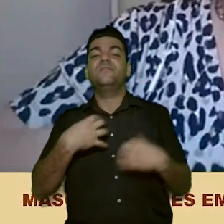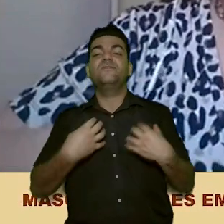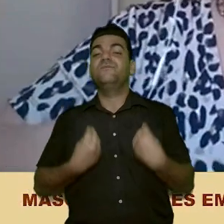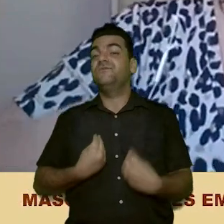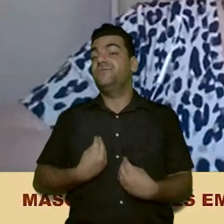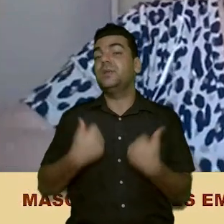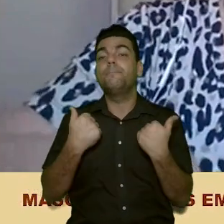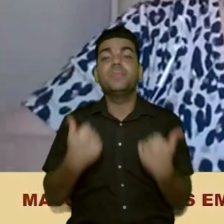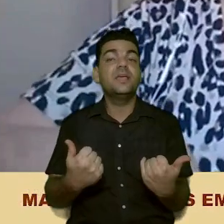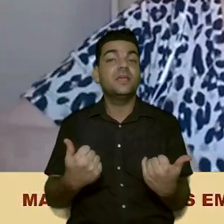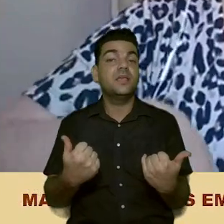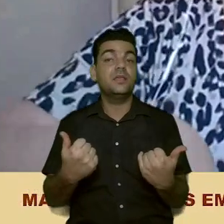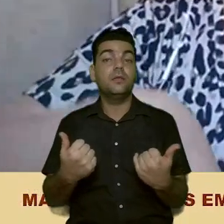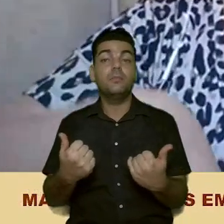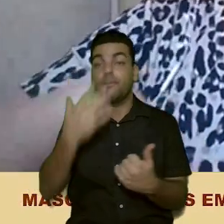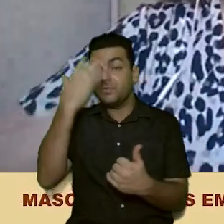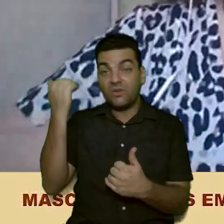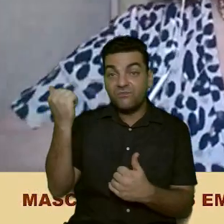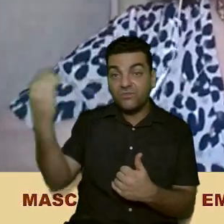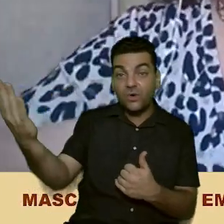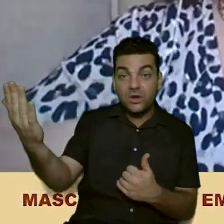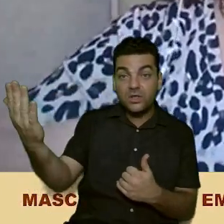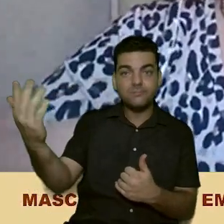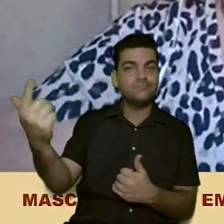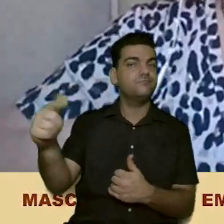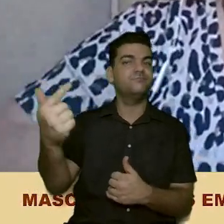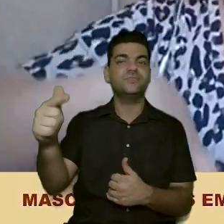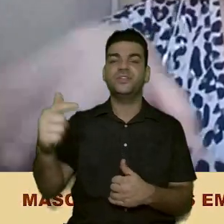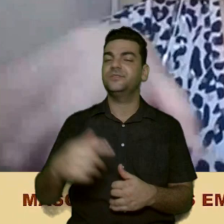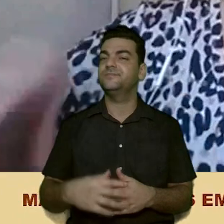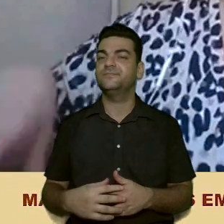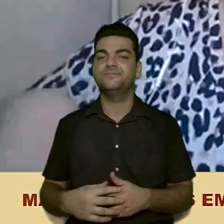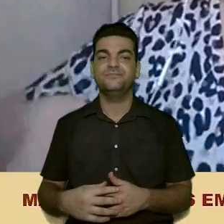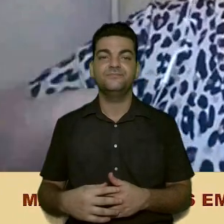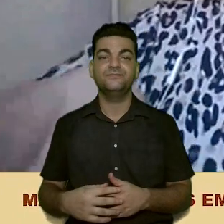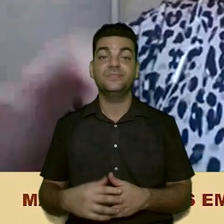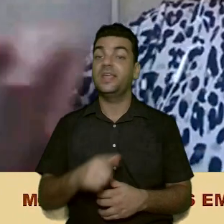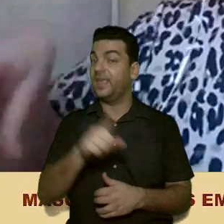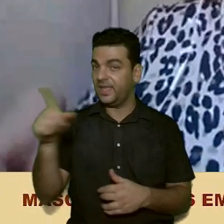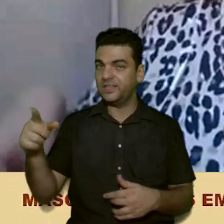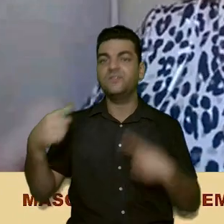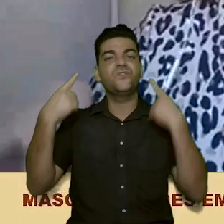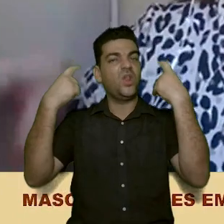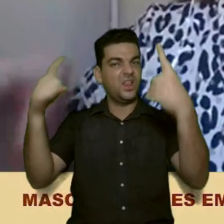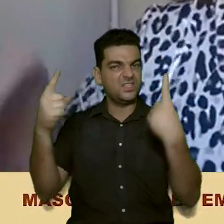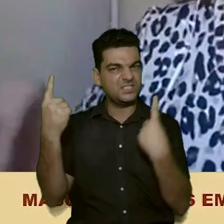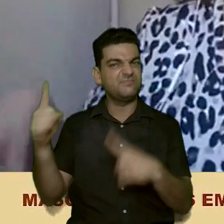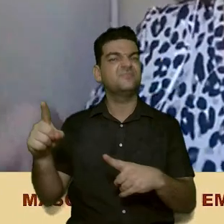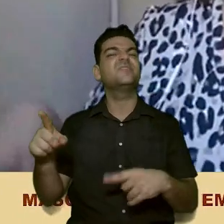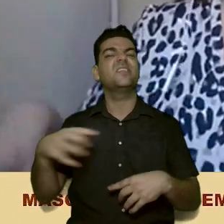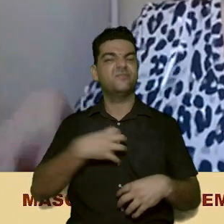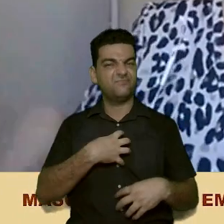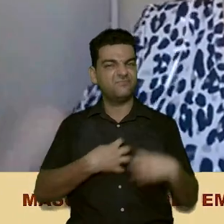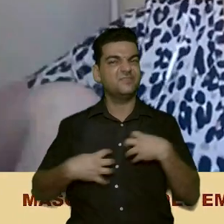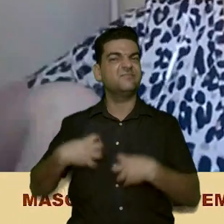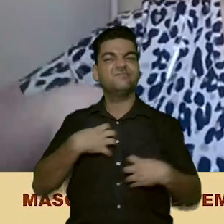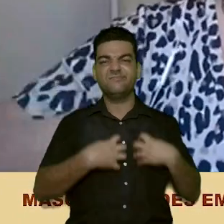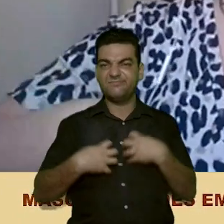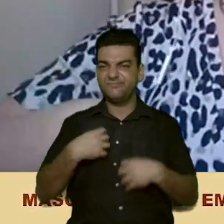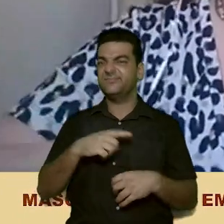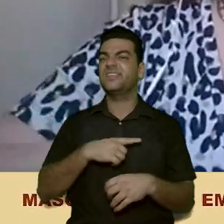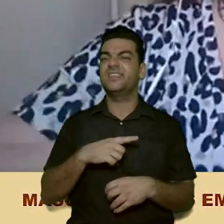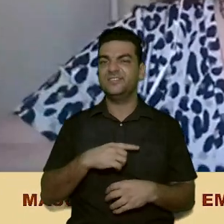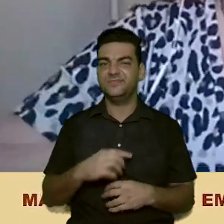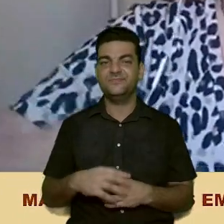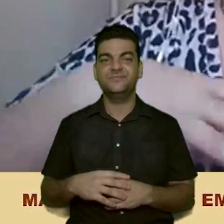vocês sentem, ela está necessariamente ligada à violência, ao desconforto e à insegurança que outros